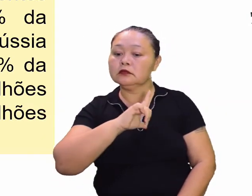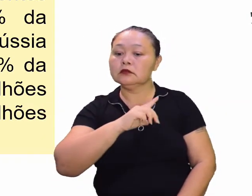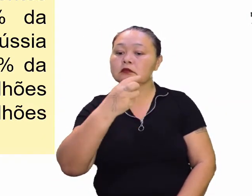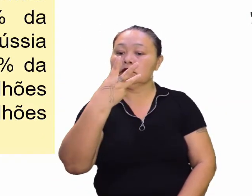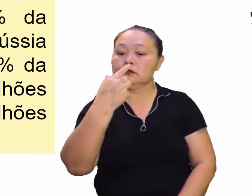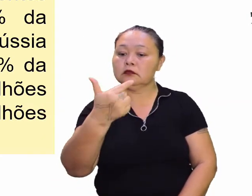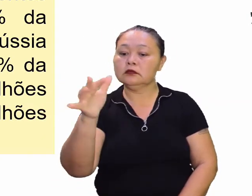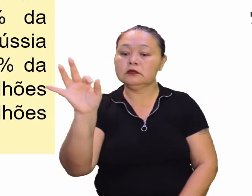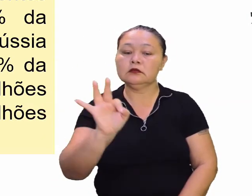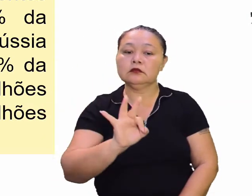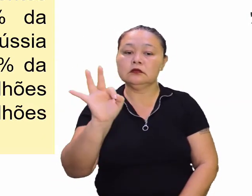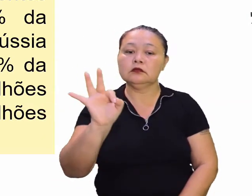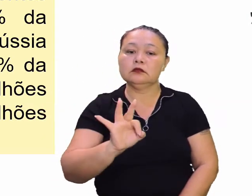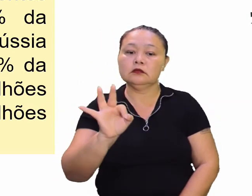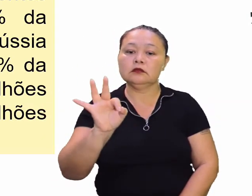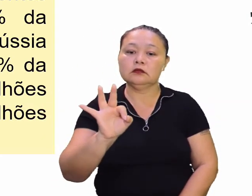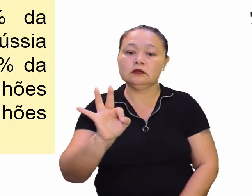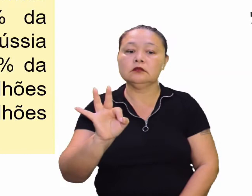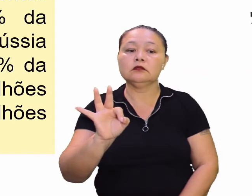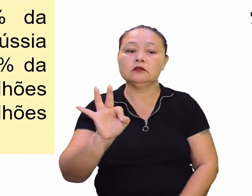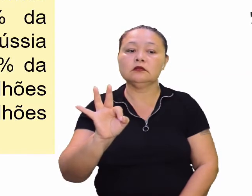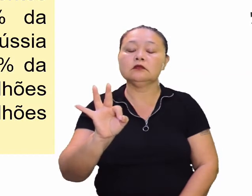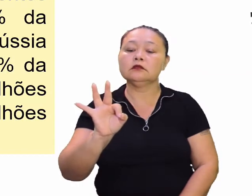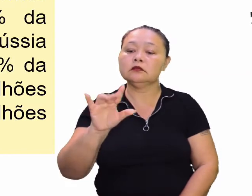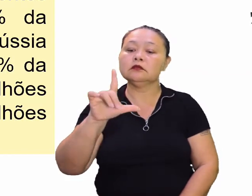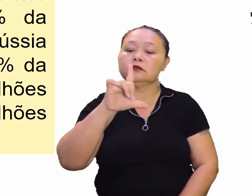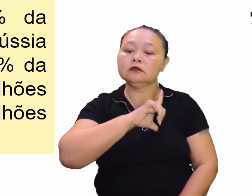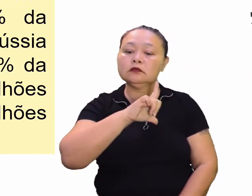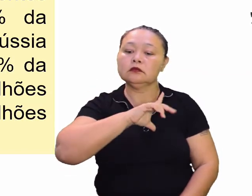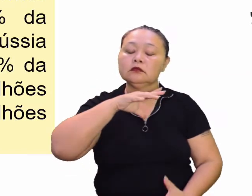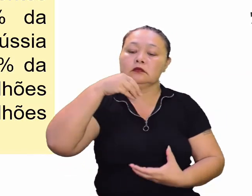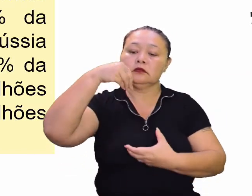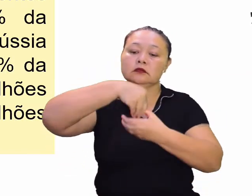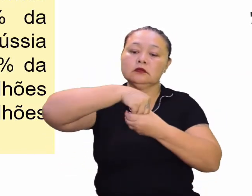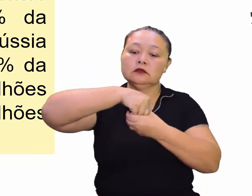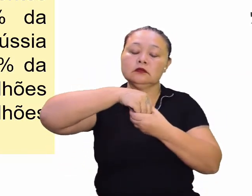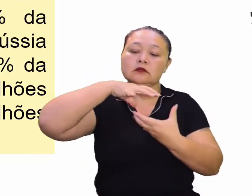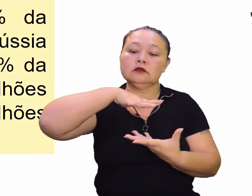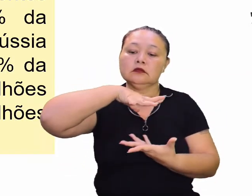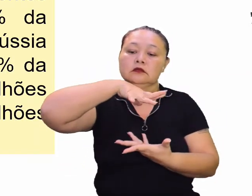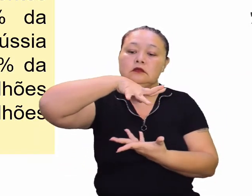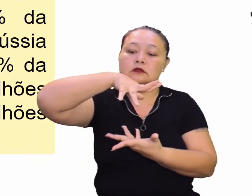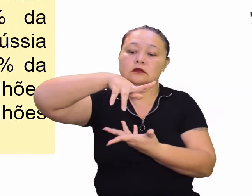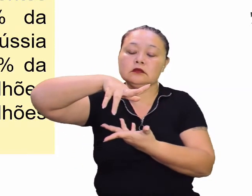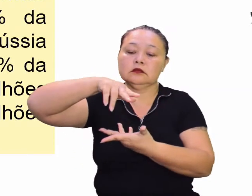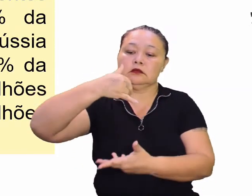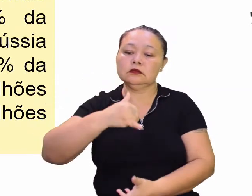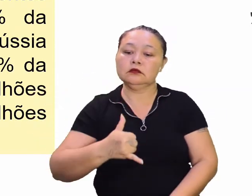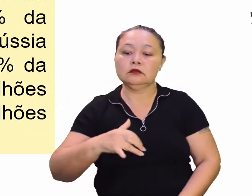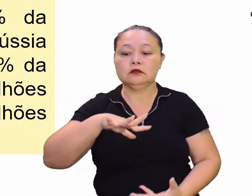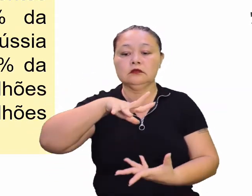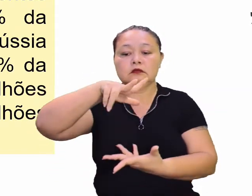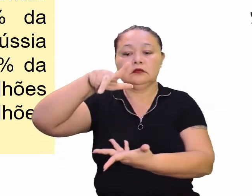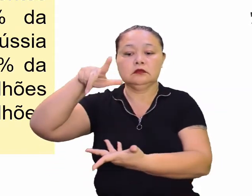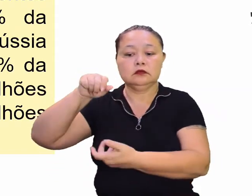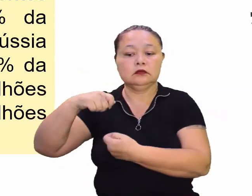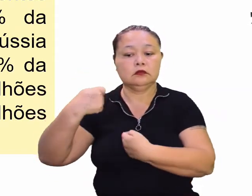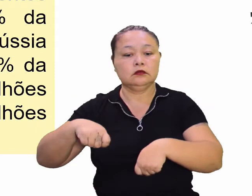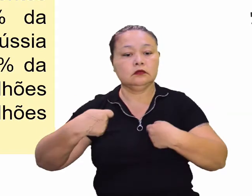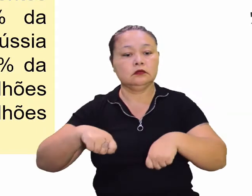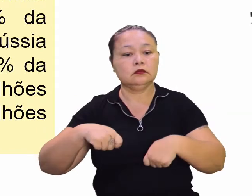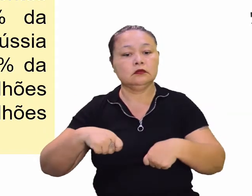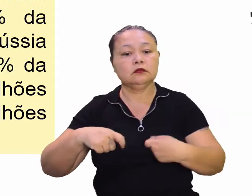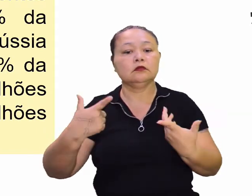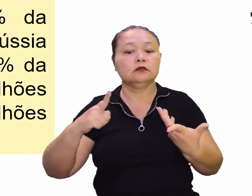por 32% da demanda, ou seja, da necessidade de energia mundial.